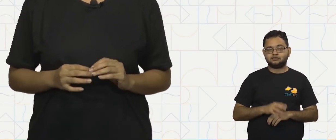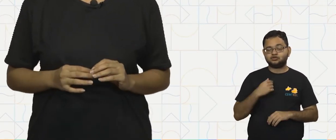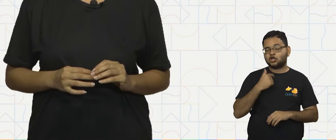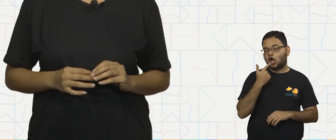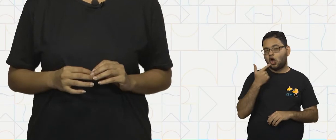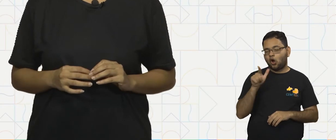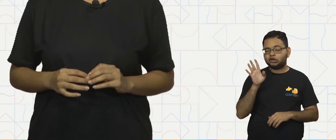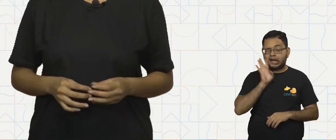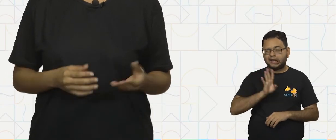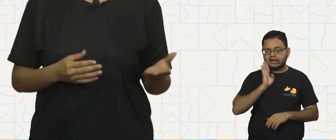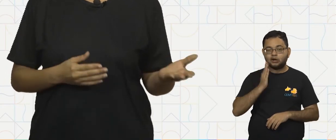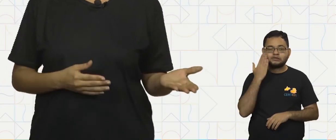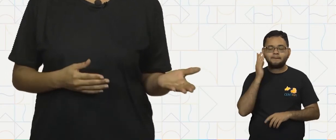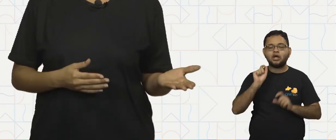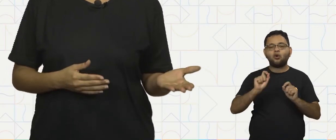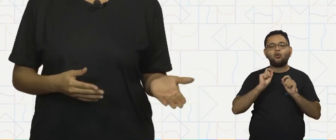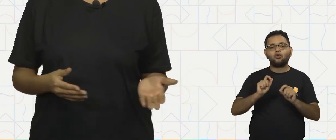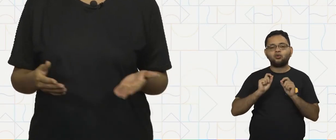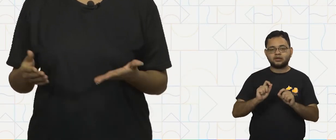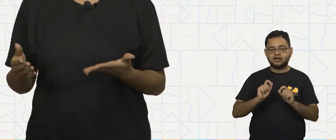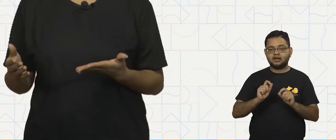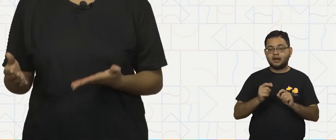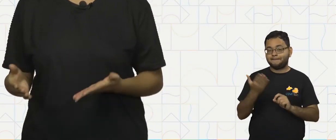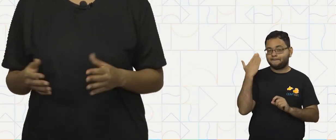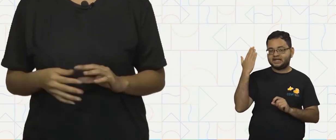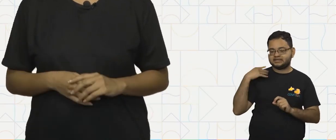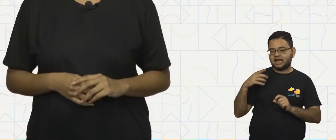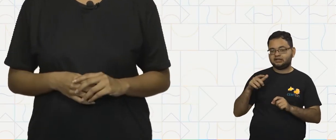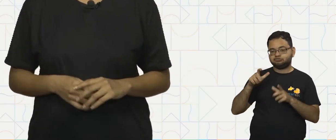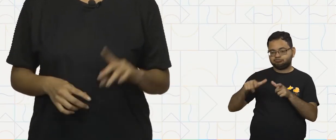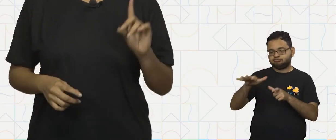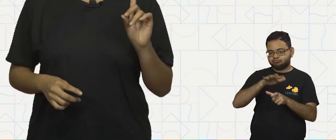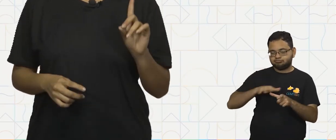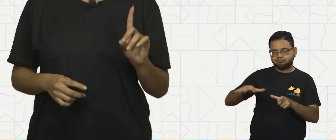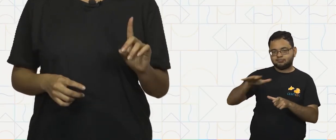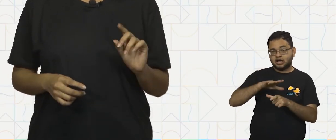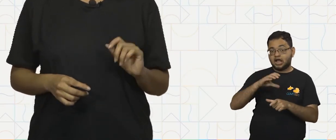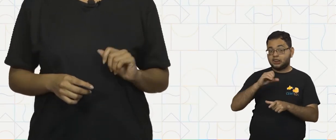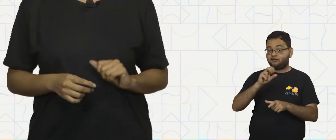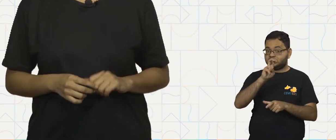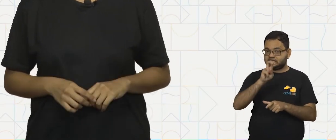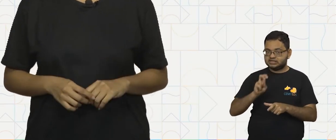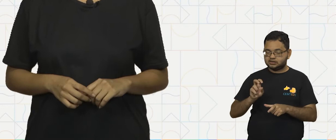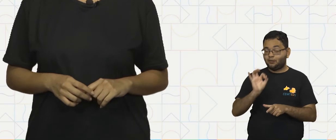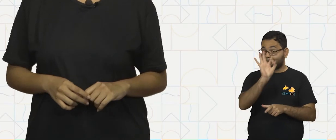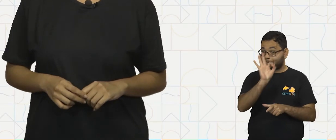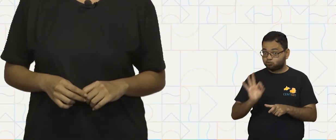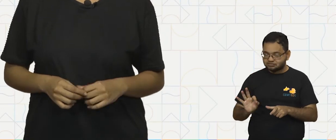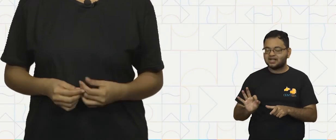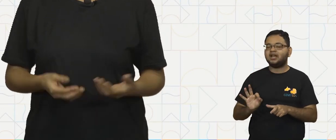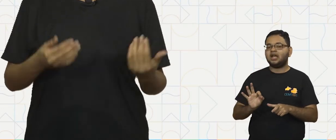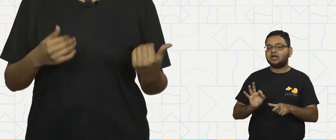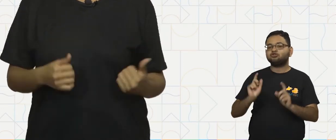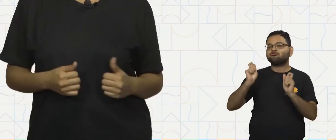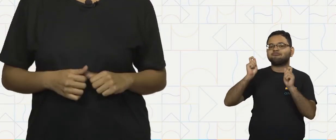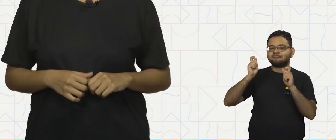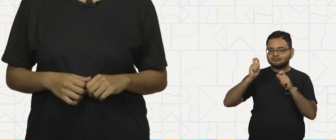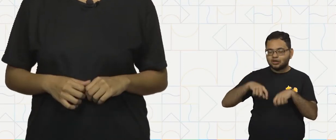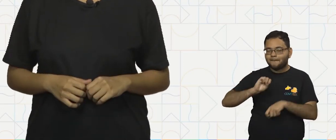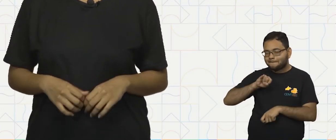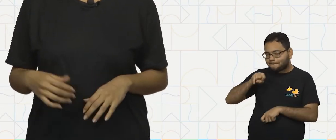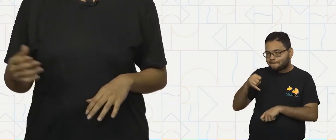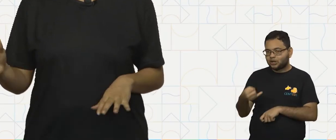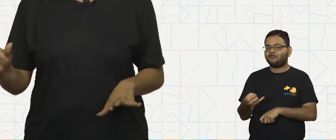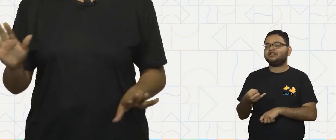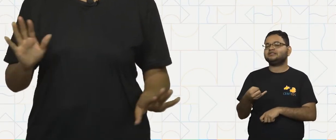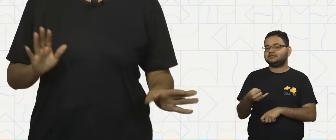95% dos materiais do estádio Vivaldo Lima para a construção da arena. Essa busca pela manutenção da história da paisagem